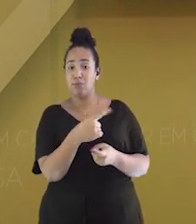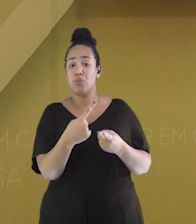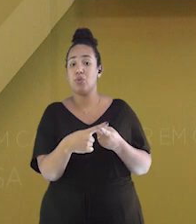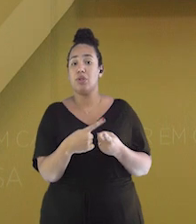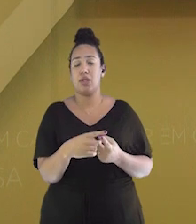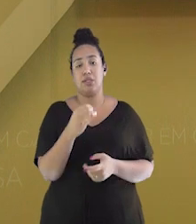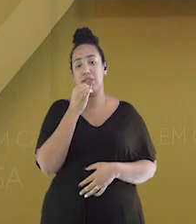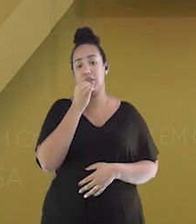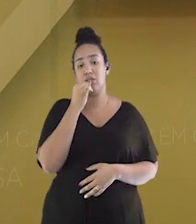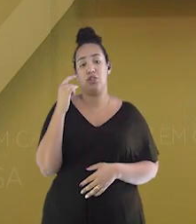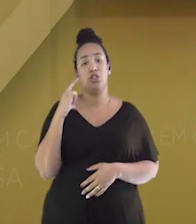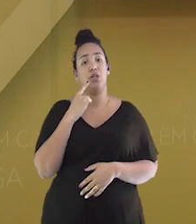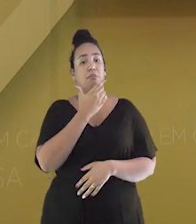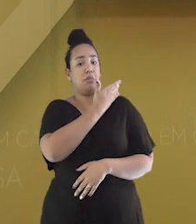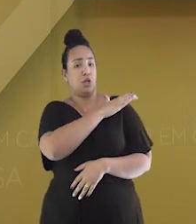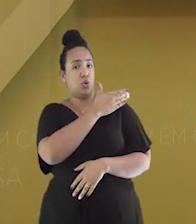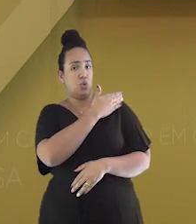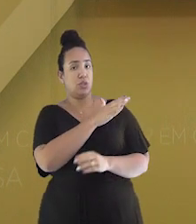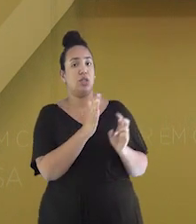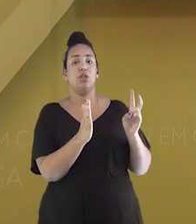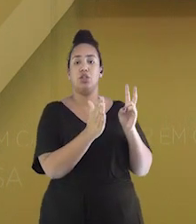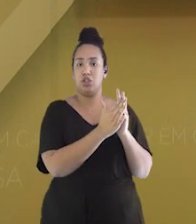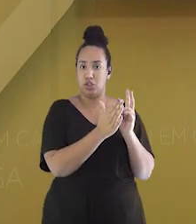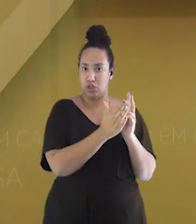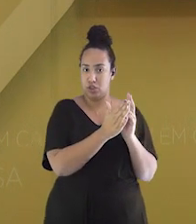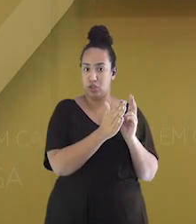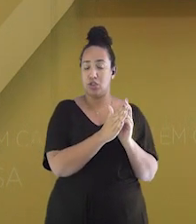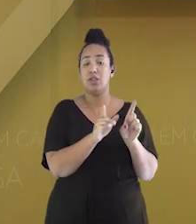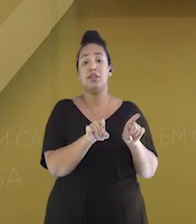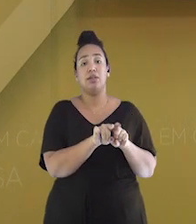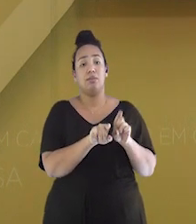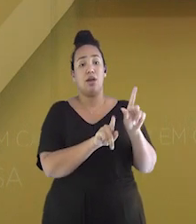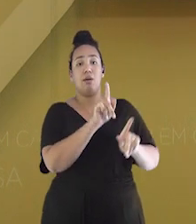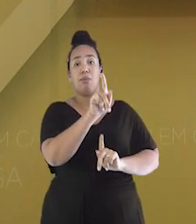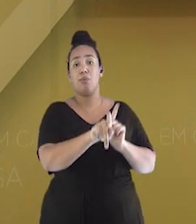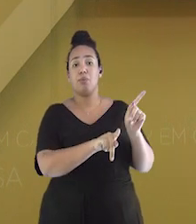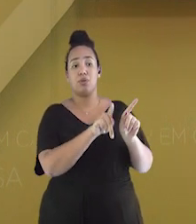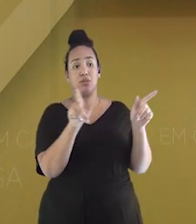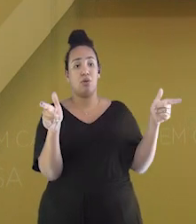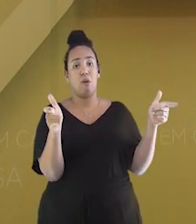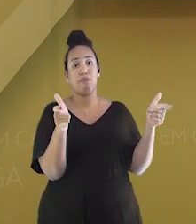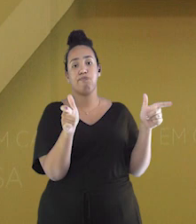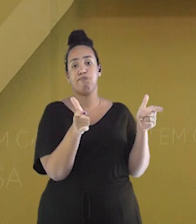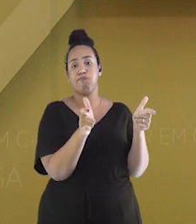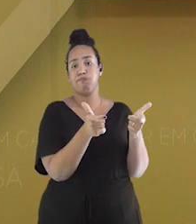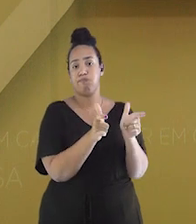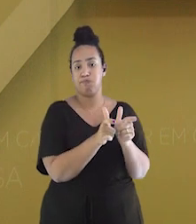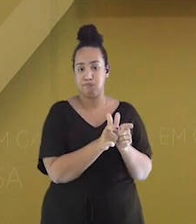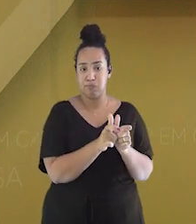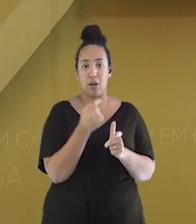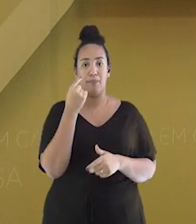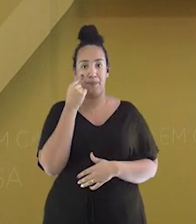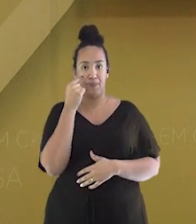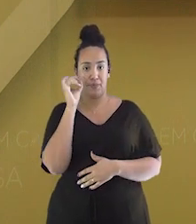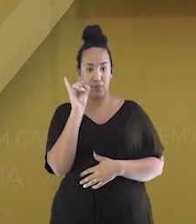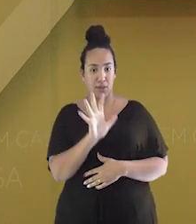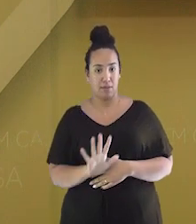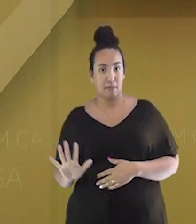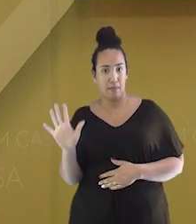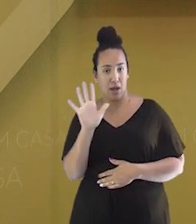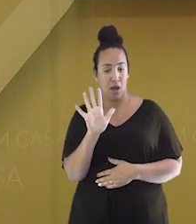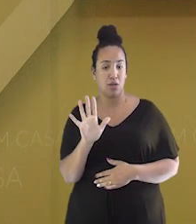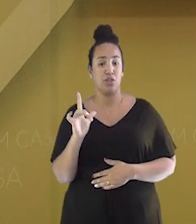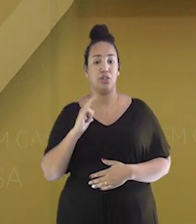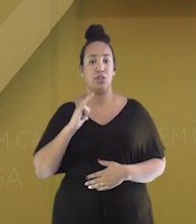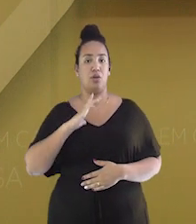do próprio preconceito contra os indígenas, foi a redução populacional desses povos. Aqui nessa imagem, nós podemos